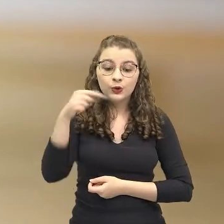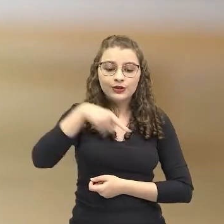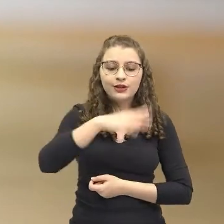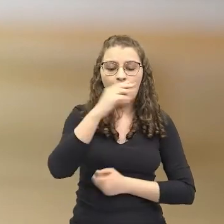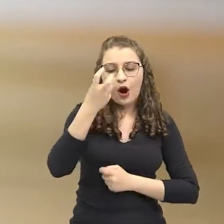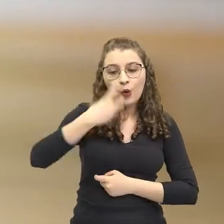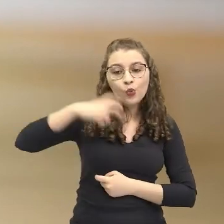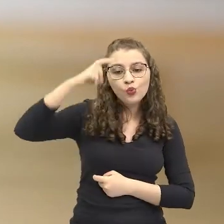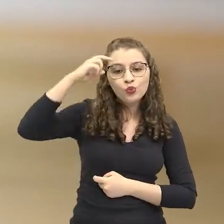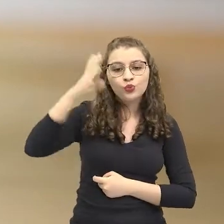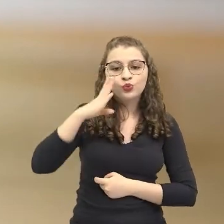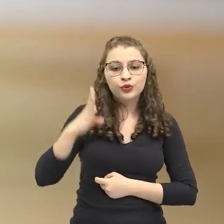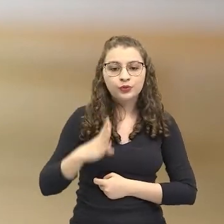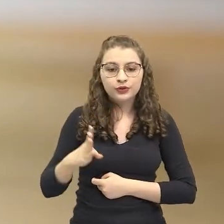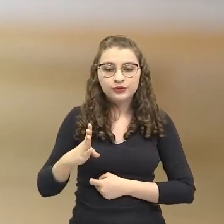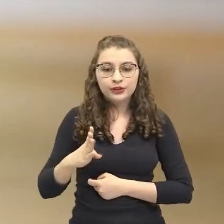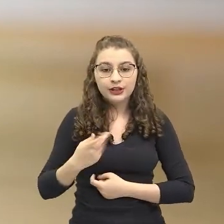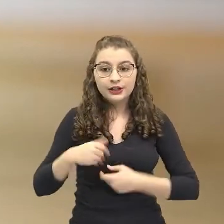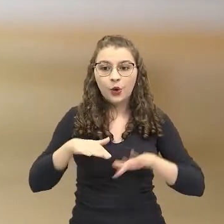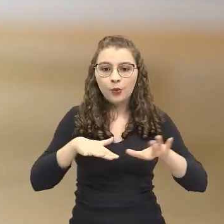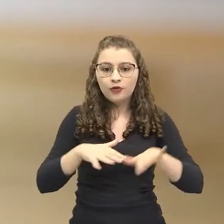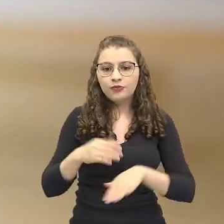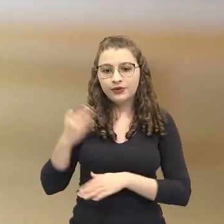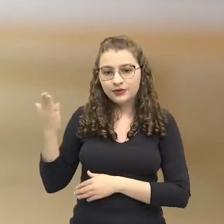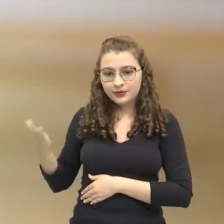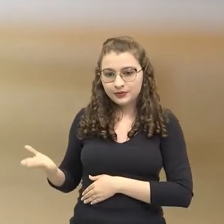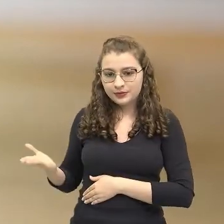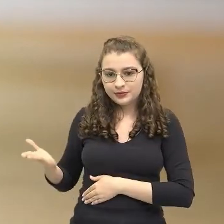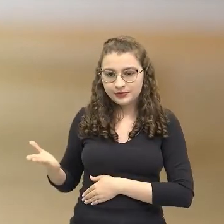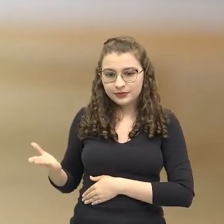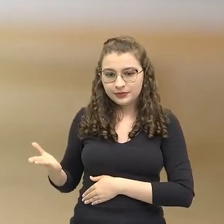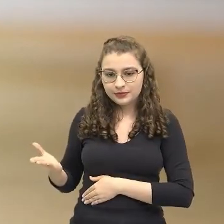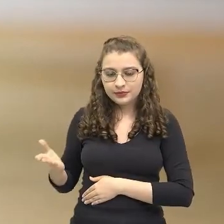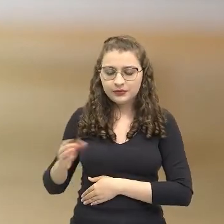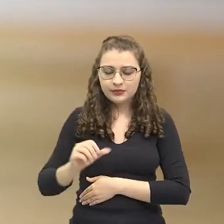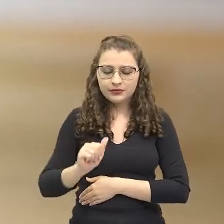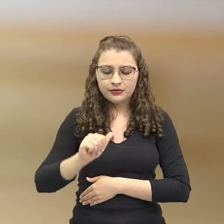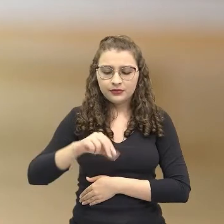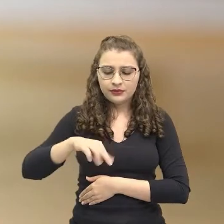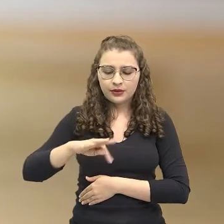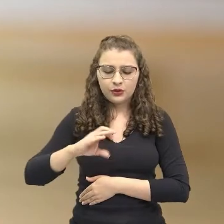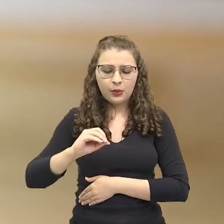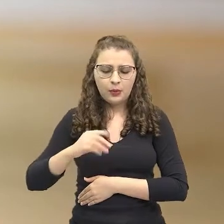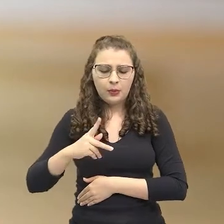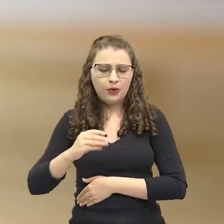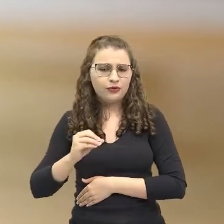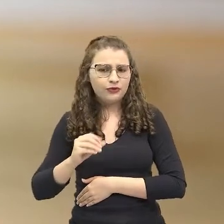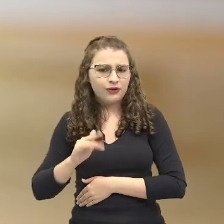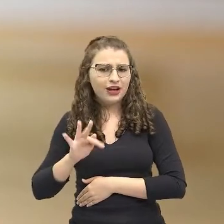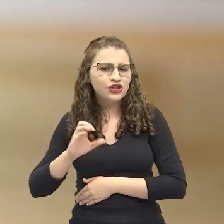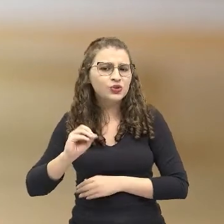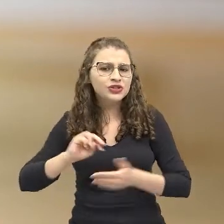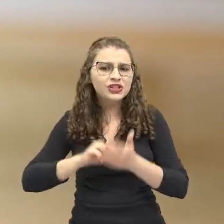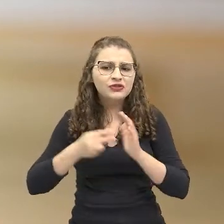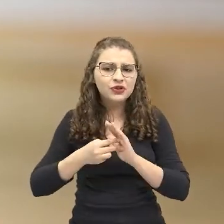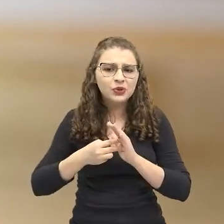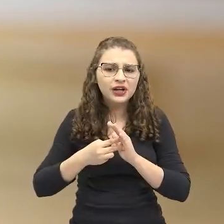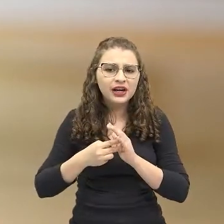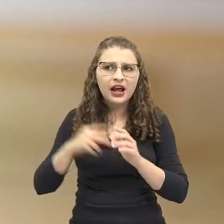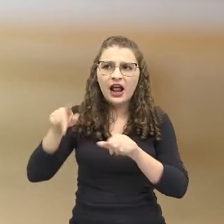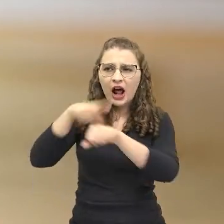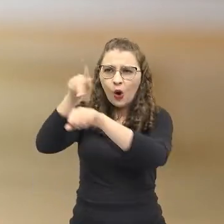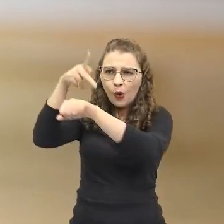É aí que surge a questão do chamado movimento antropofágico, que pretendia devorar as referências estrangeiras